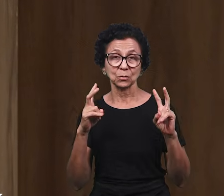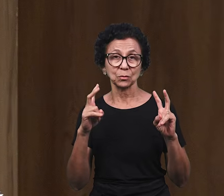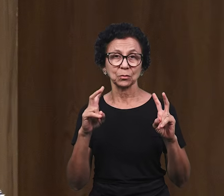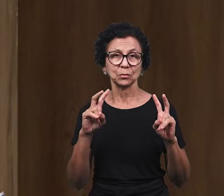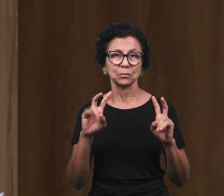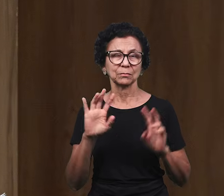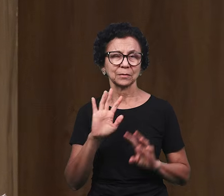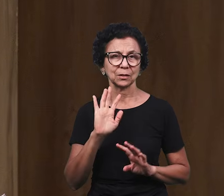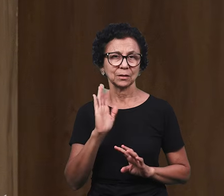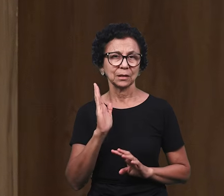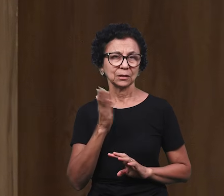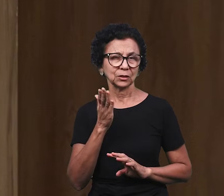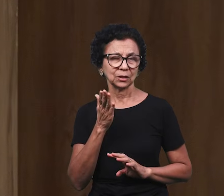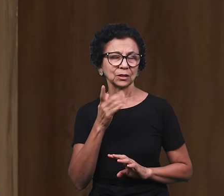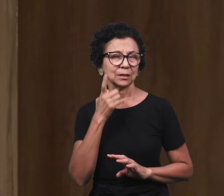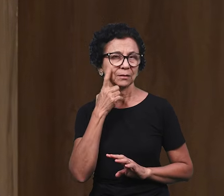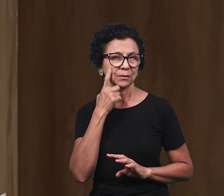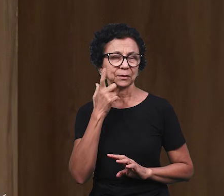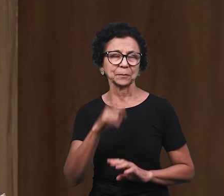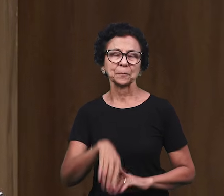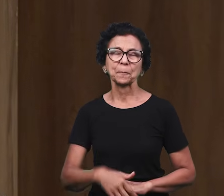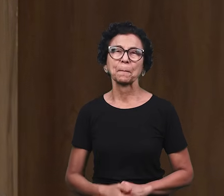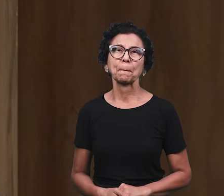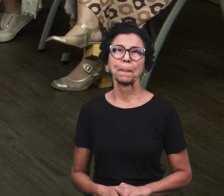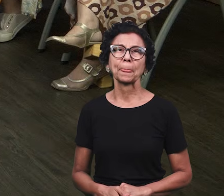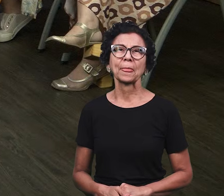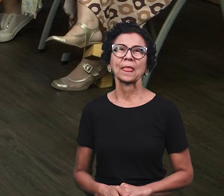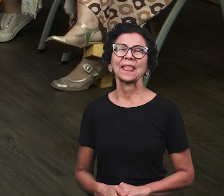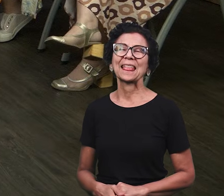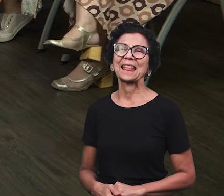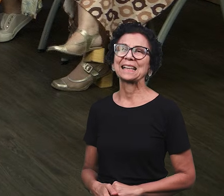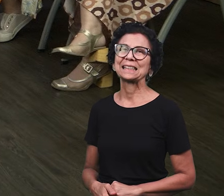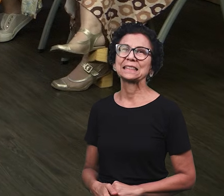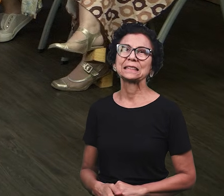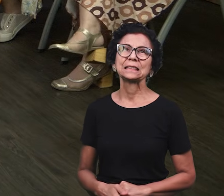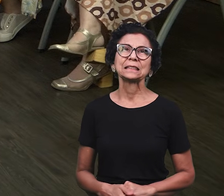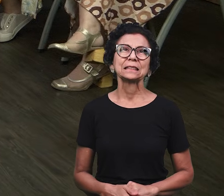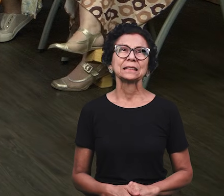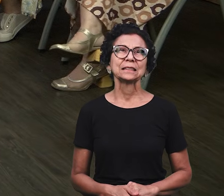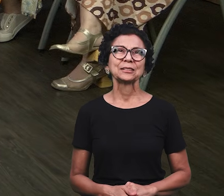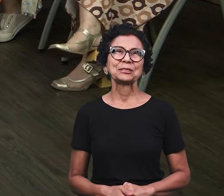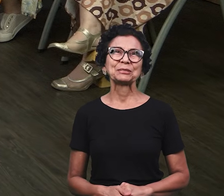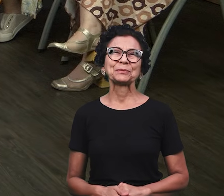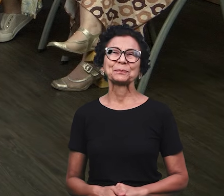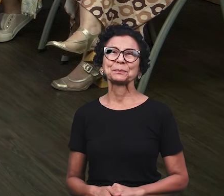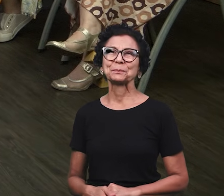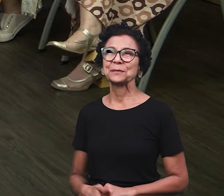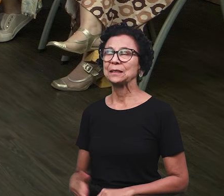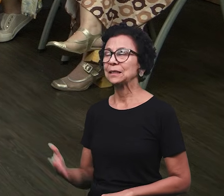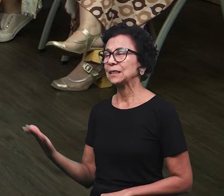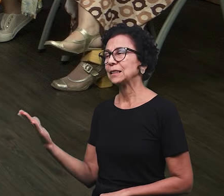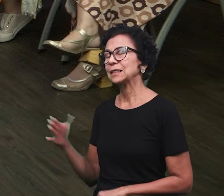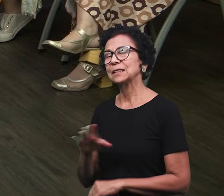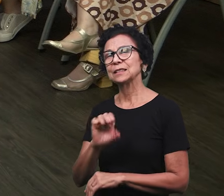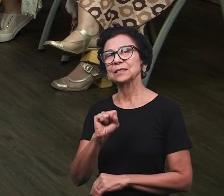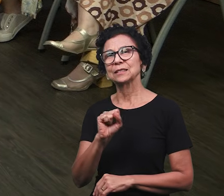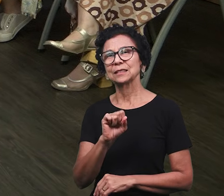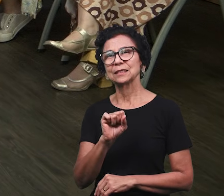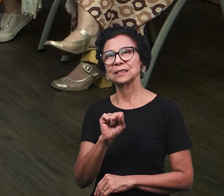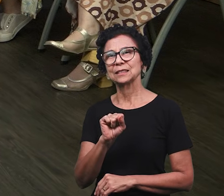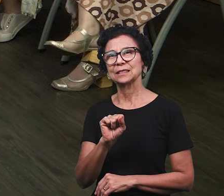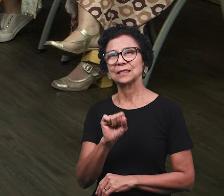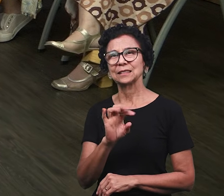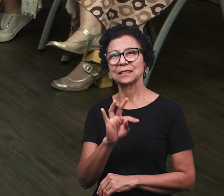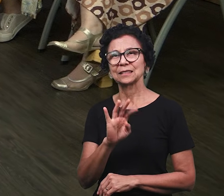estão nos assistindo. É interessante o assunto. É interessante. Muito interessante. Vamos seguir. Bom, minha colega Estela Costa, paz